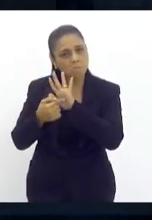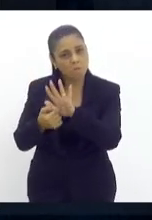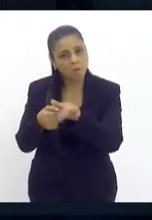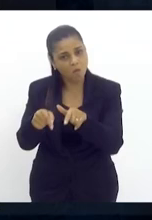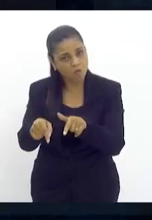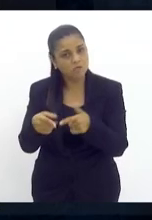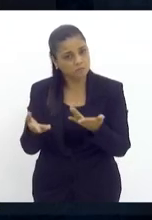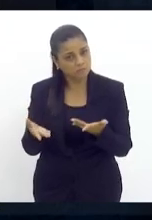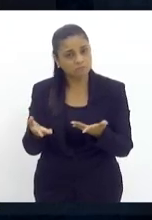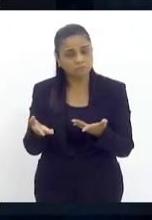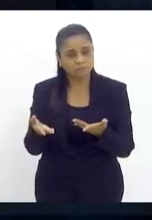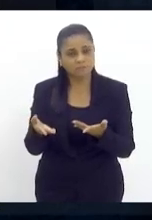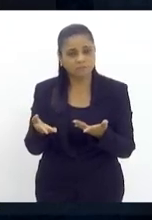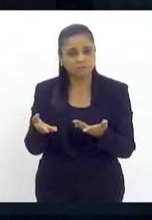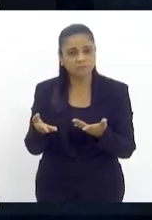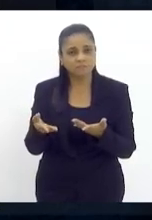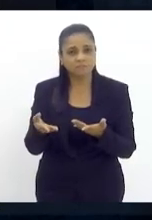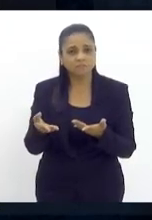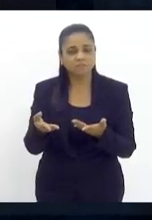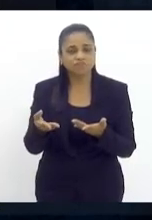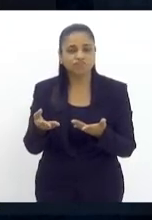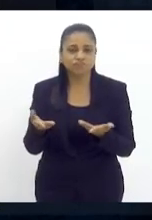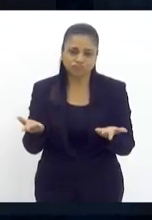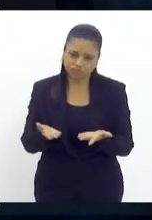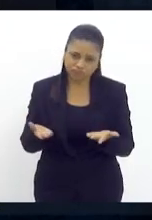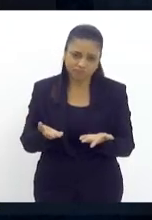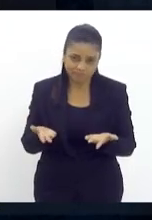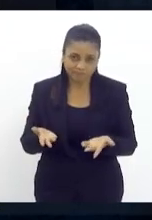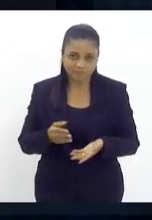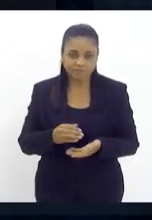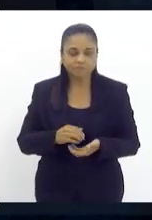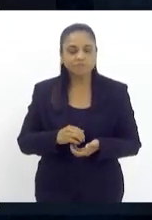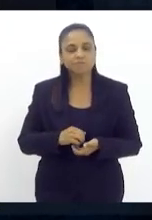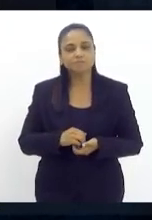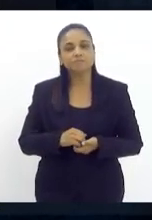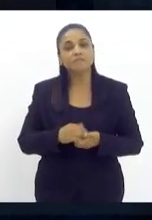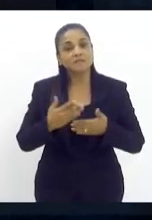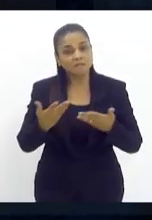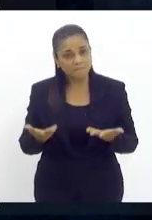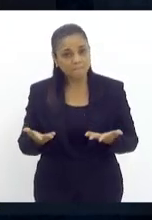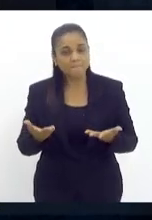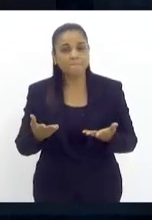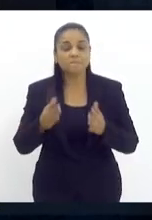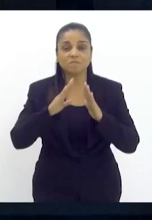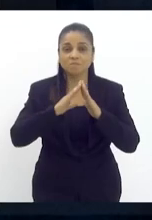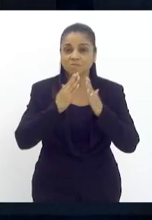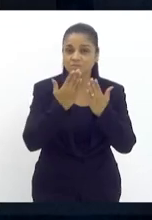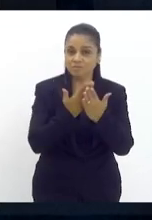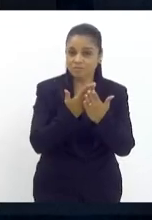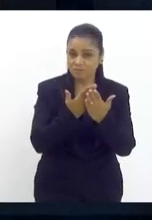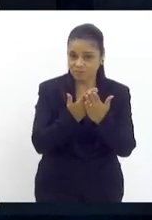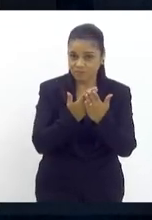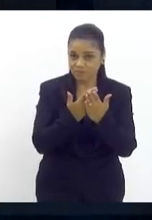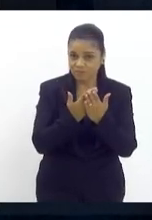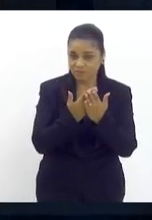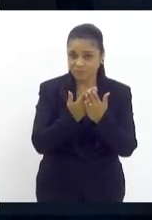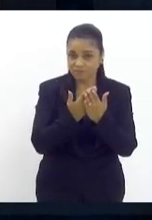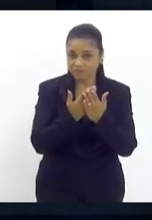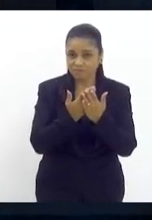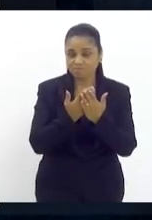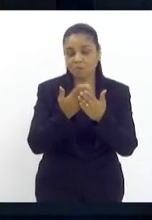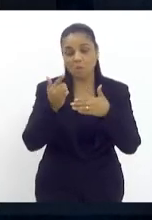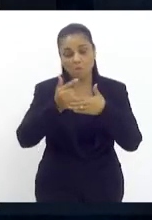para a gente nos dias de hoje. Tá? Então, a escola, cabe à escola dotar